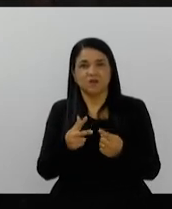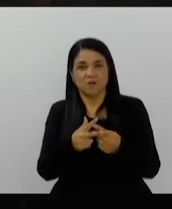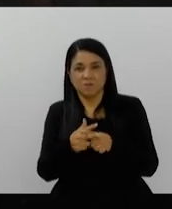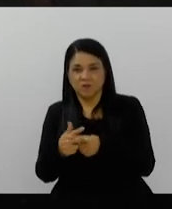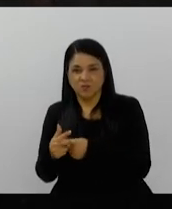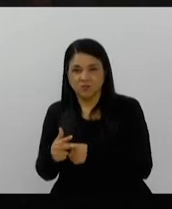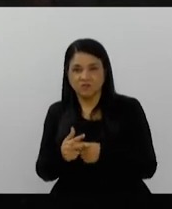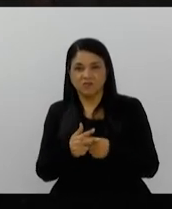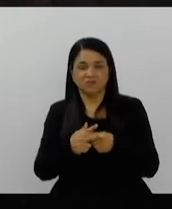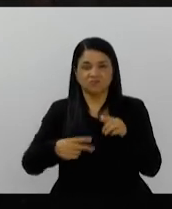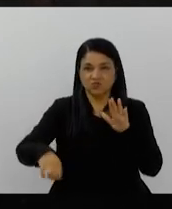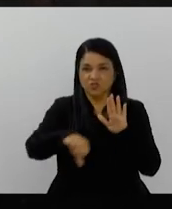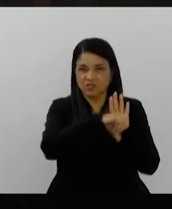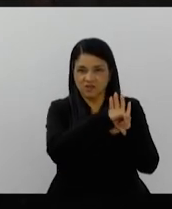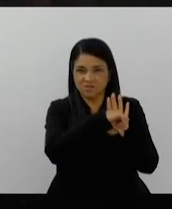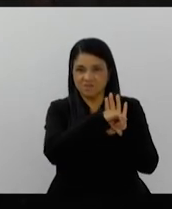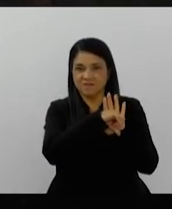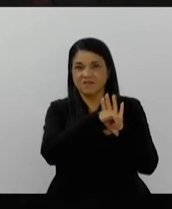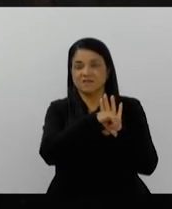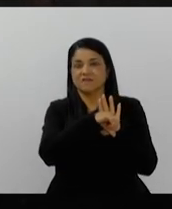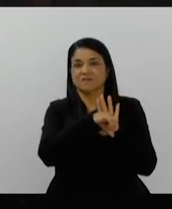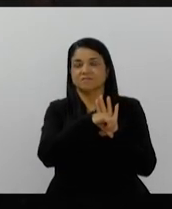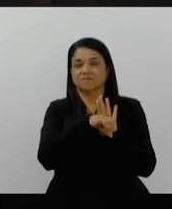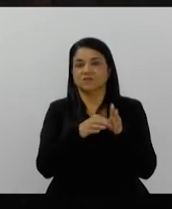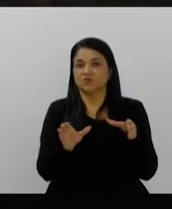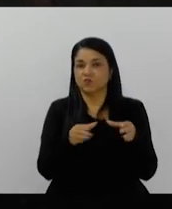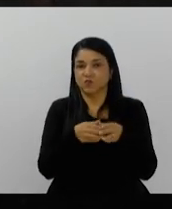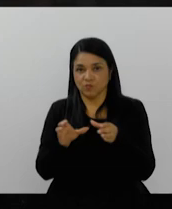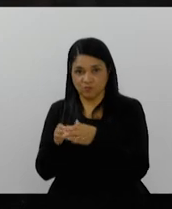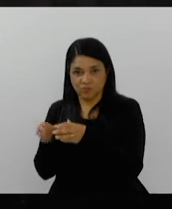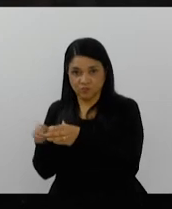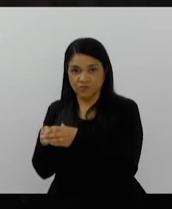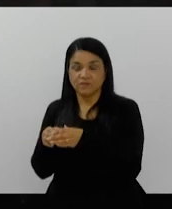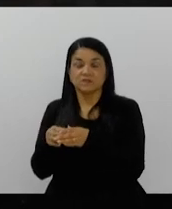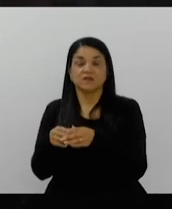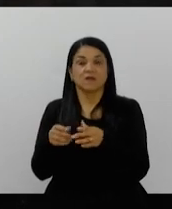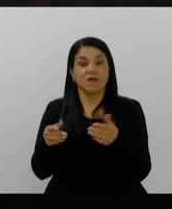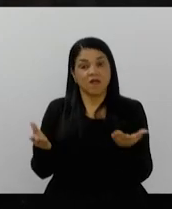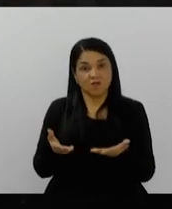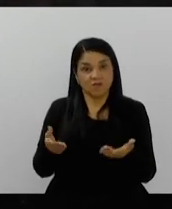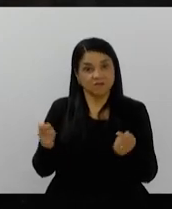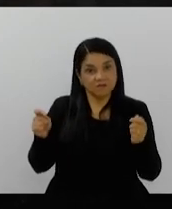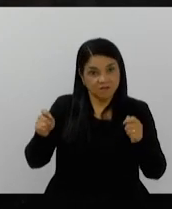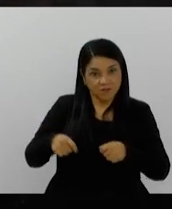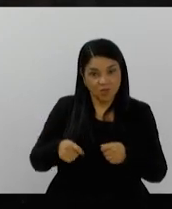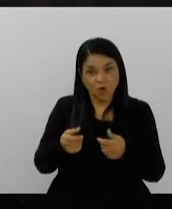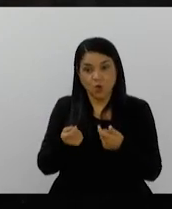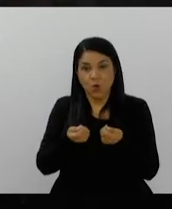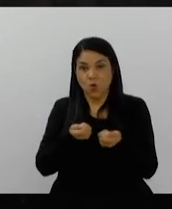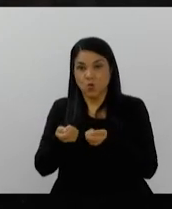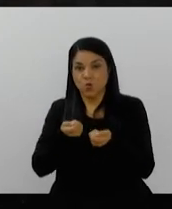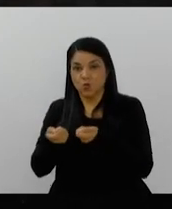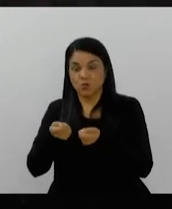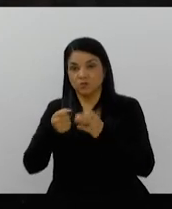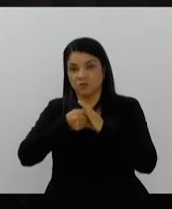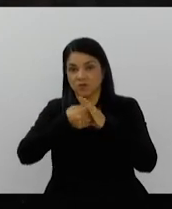atividades criminosas dessas organizações, agora ainda há de se lidar com o controle dos aspectos culturais, com o